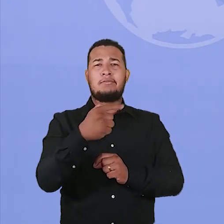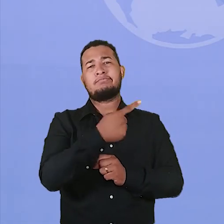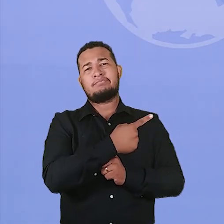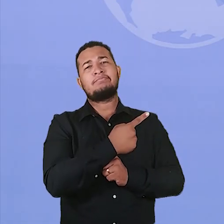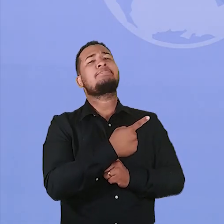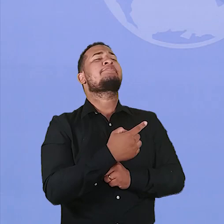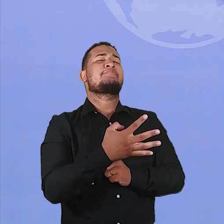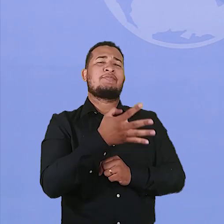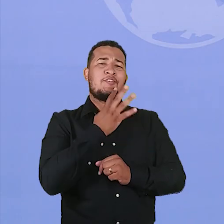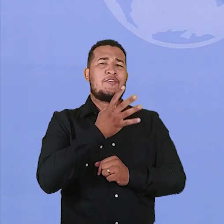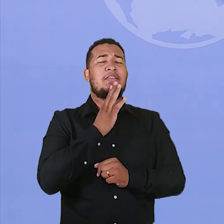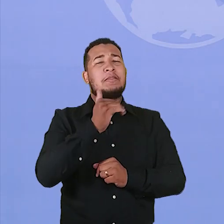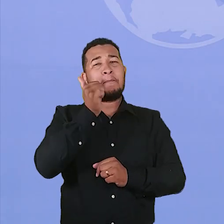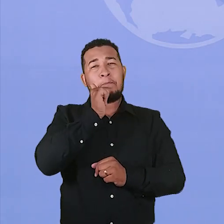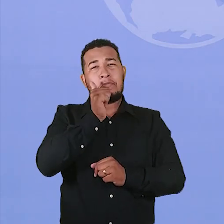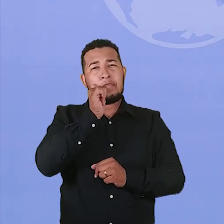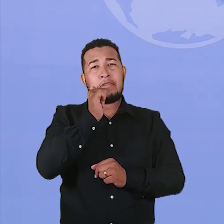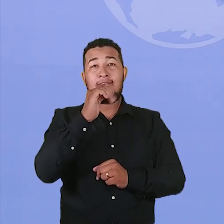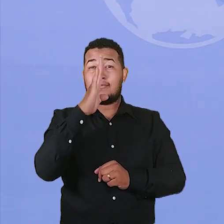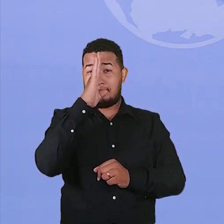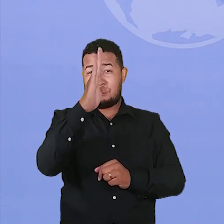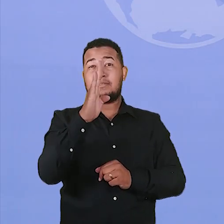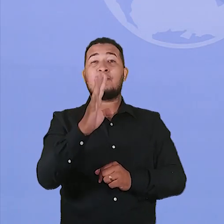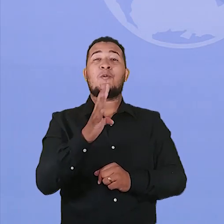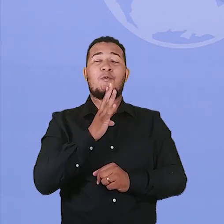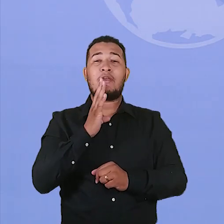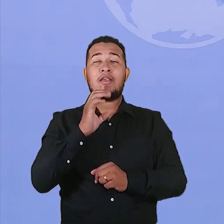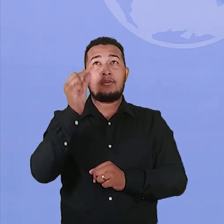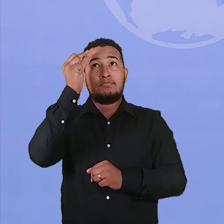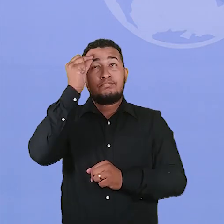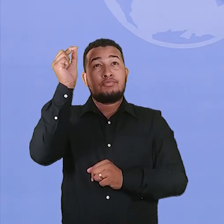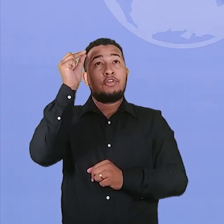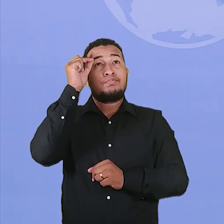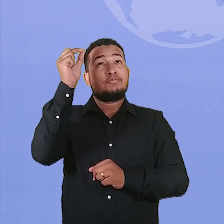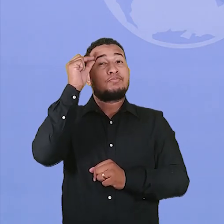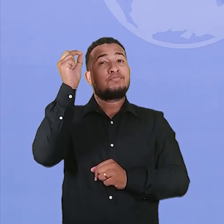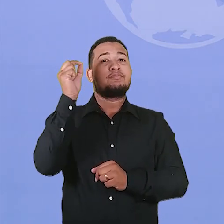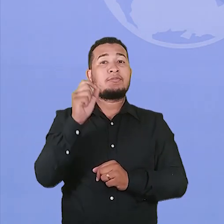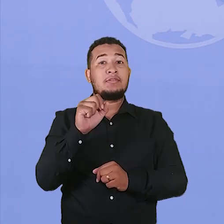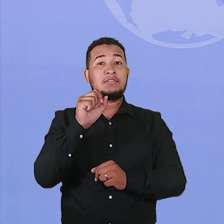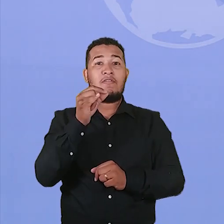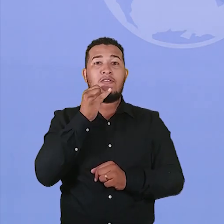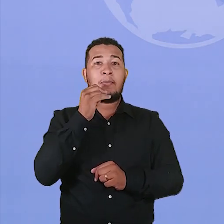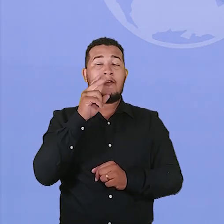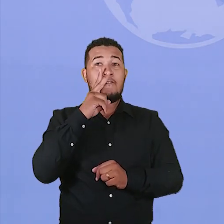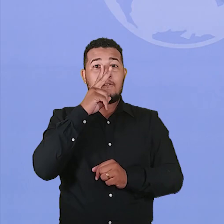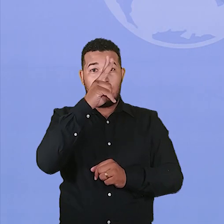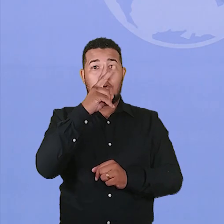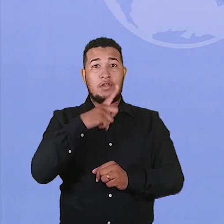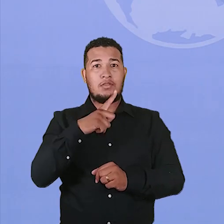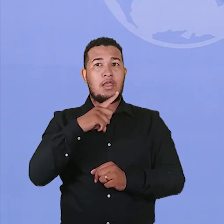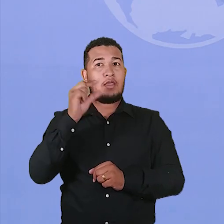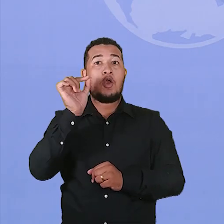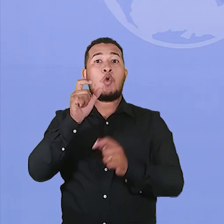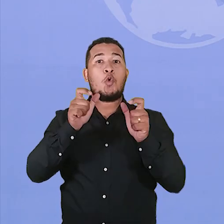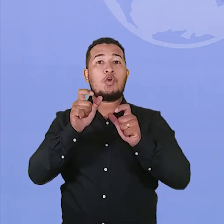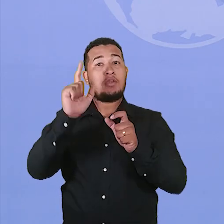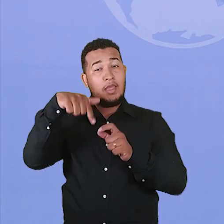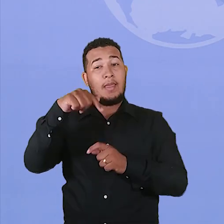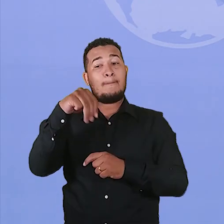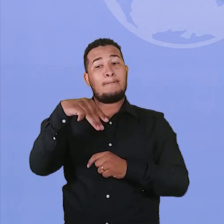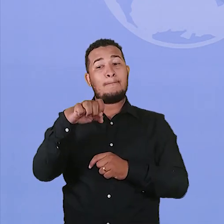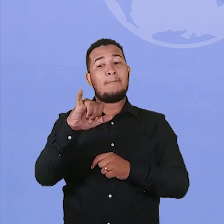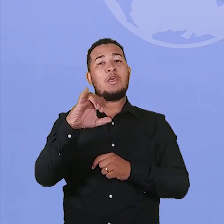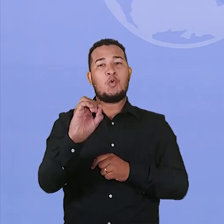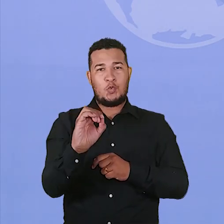quem não conhece a pinça amiga das meninas né vamos fazer a sobrancelha e tal então quando você aplica força ela tá